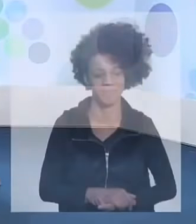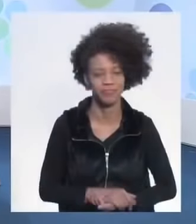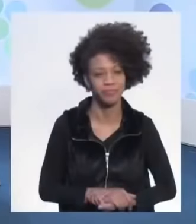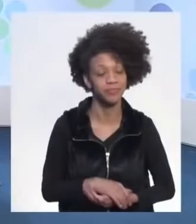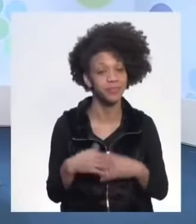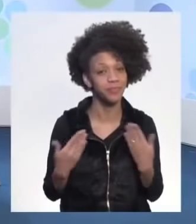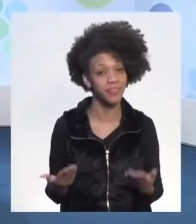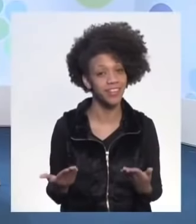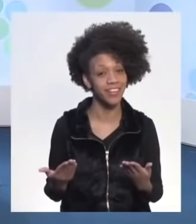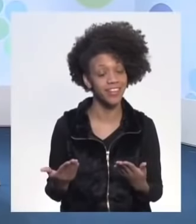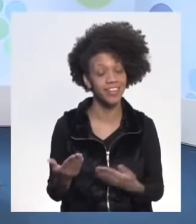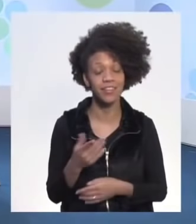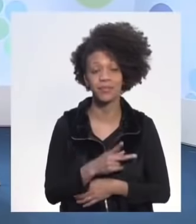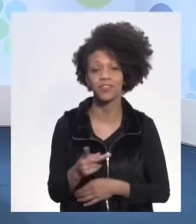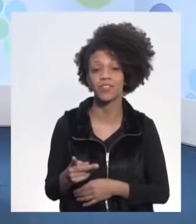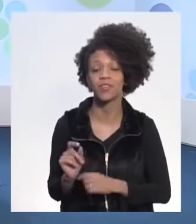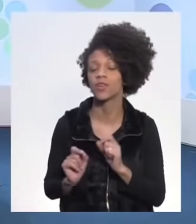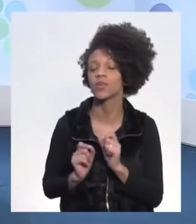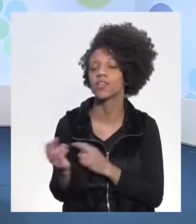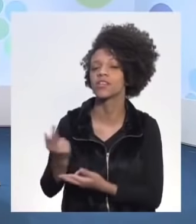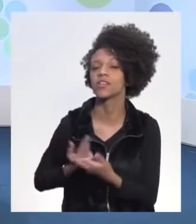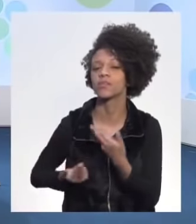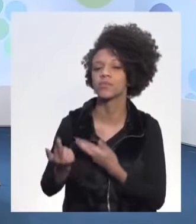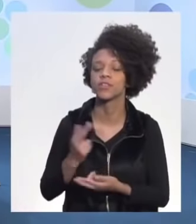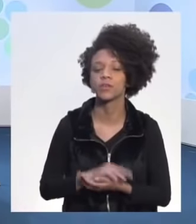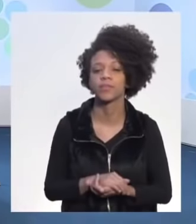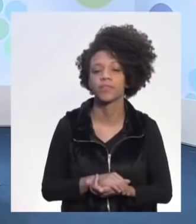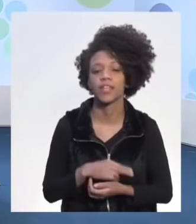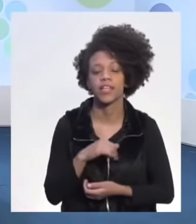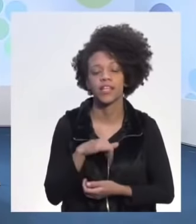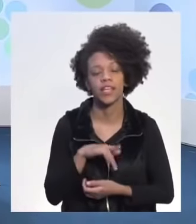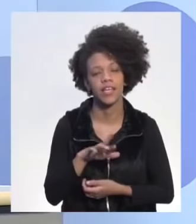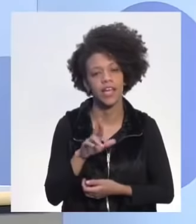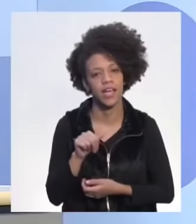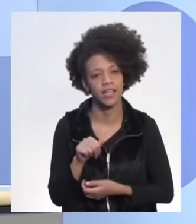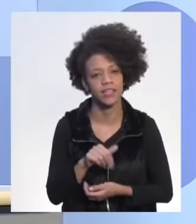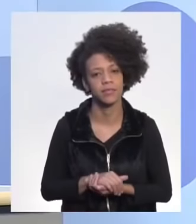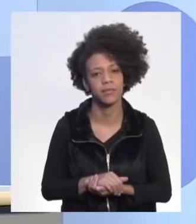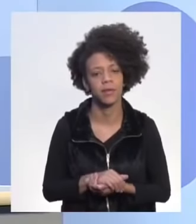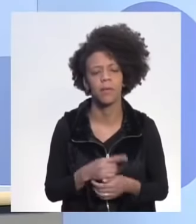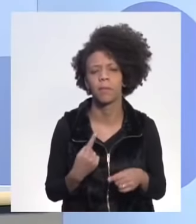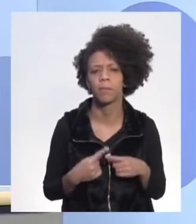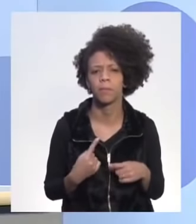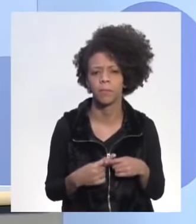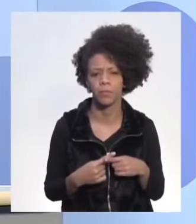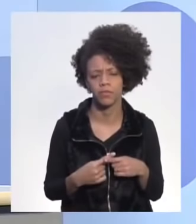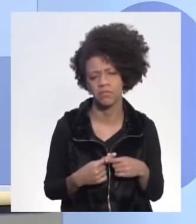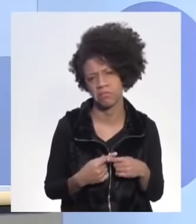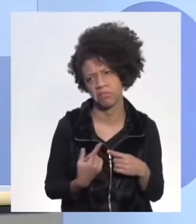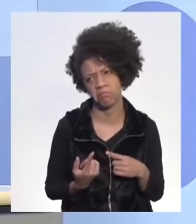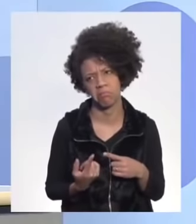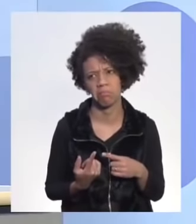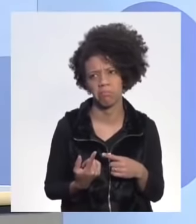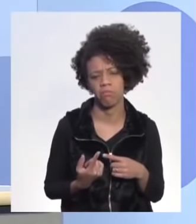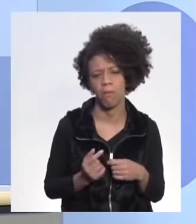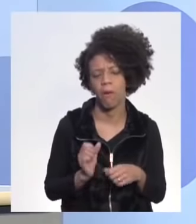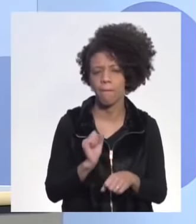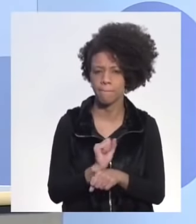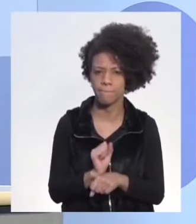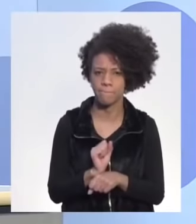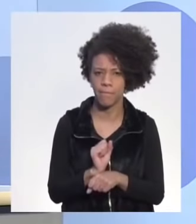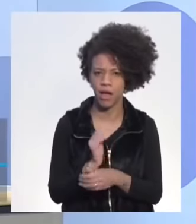E aí, André, o que que eles colocaram? Olha, a Nayara colocou porque ele ou ela deu uma grande pausa.